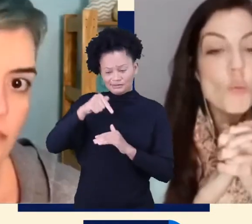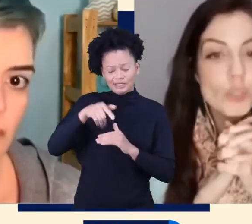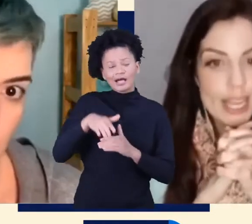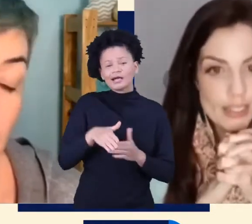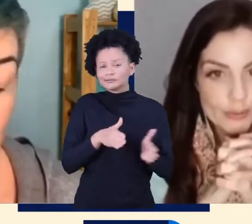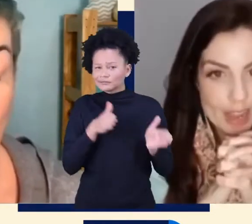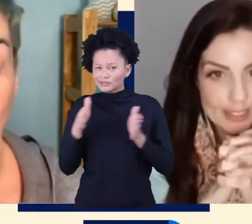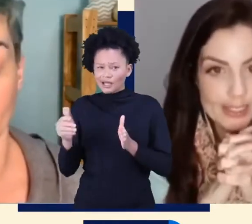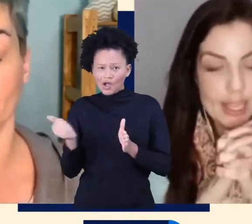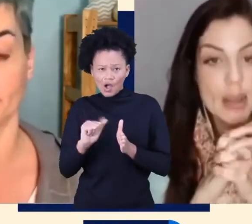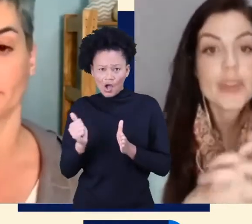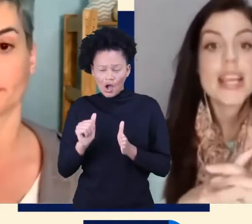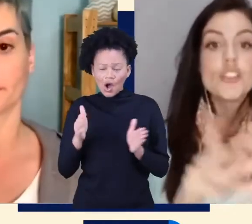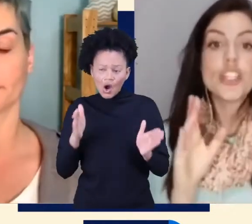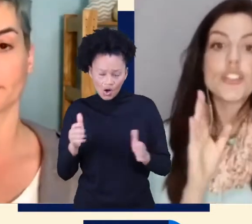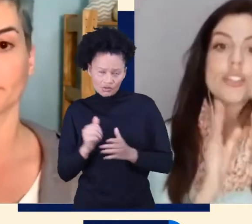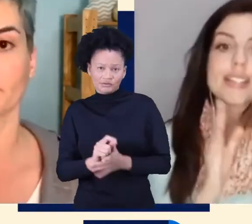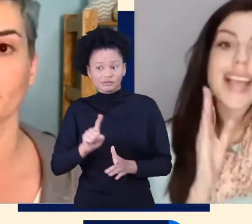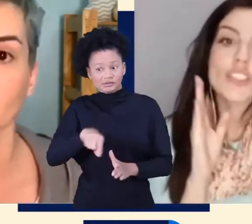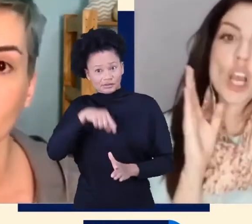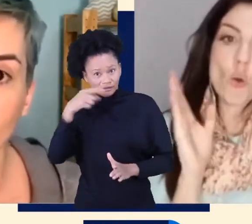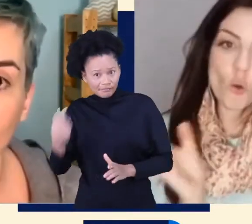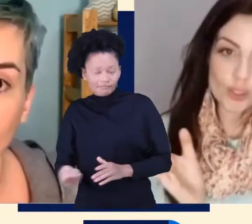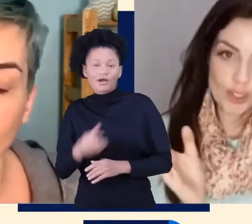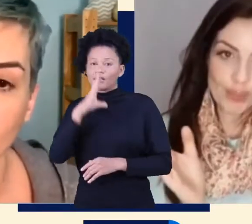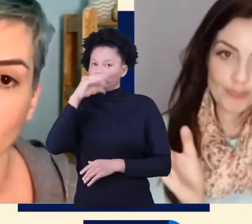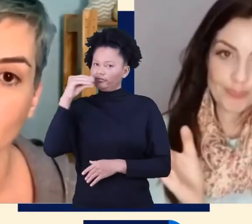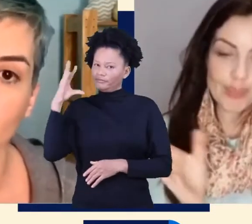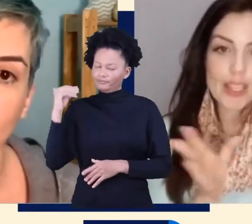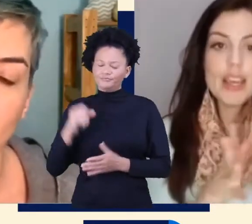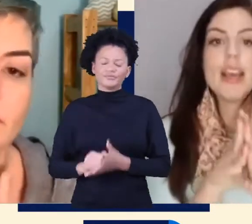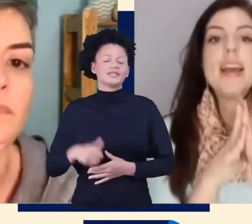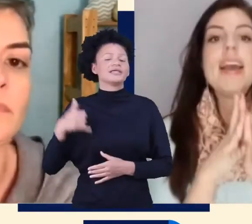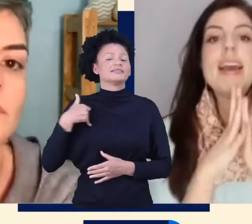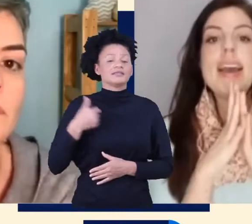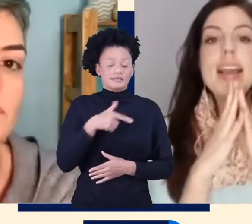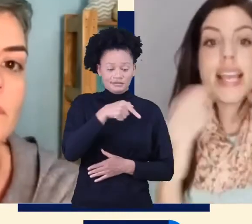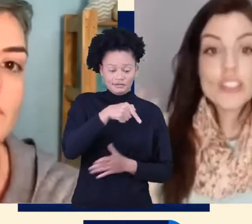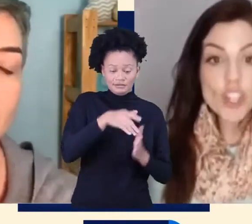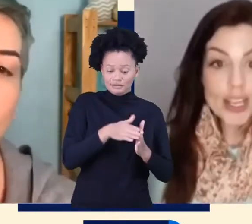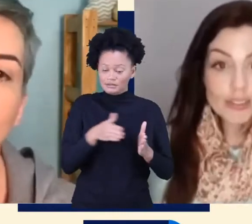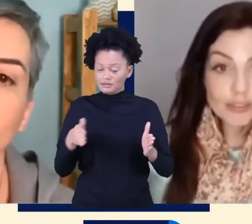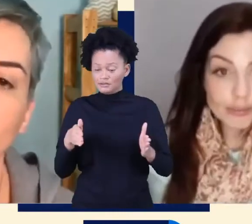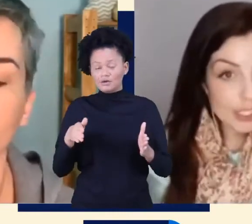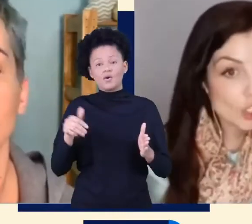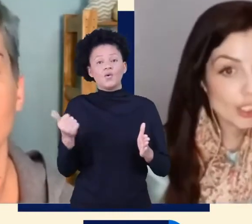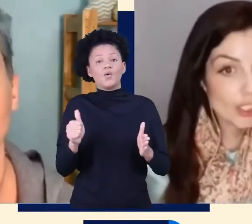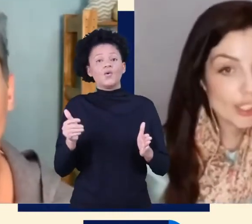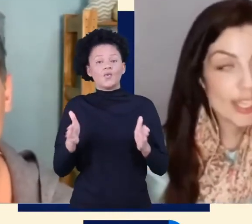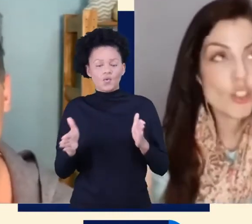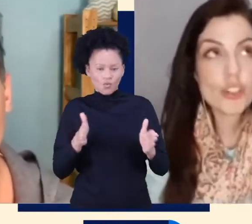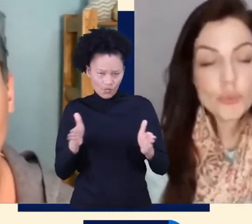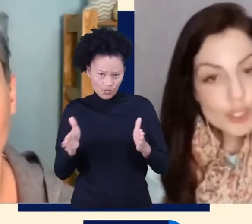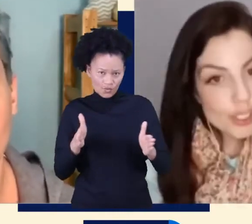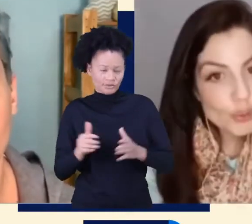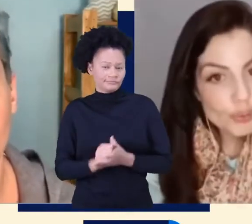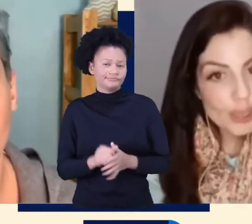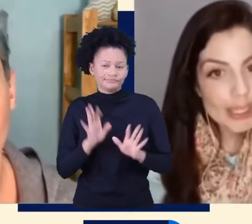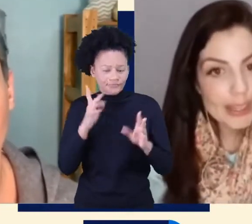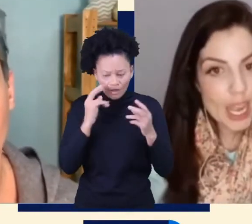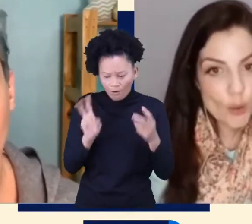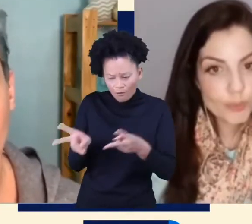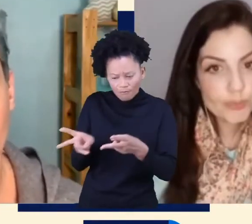a gente não pular essa fase, tá? Gente, de 7 a 11, eles já, veja que eles já estão no